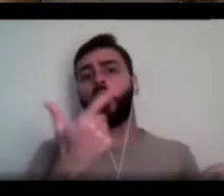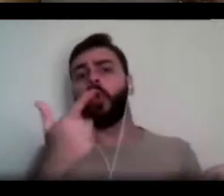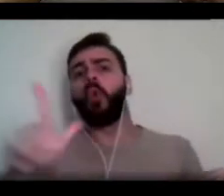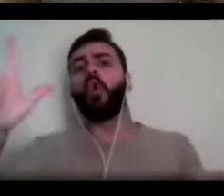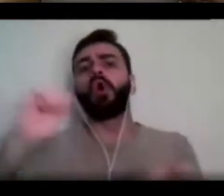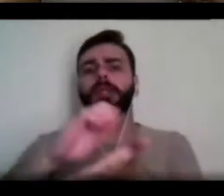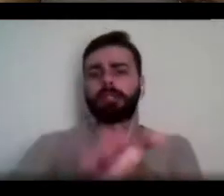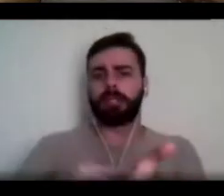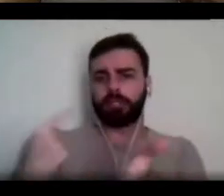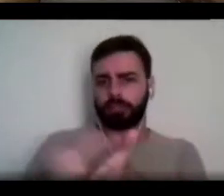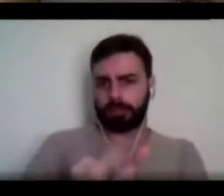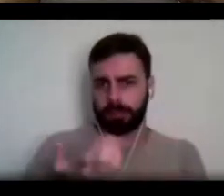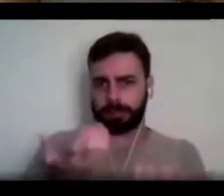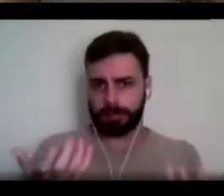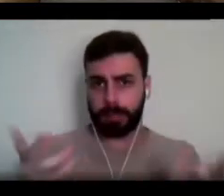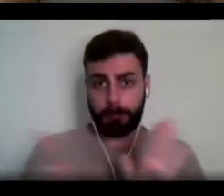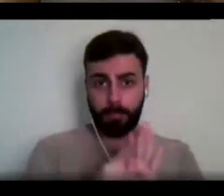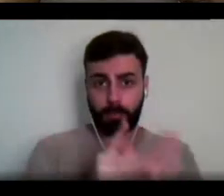do livro?